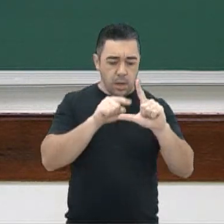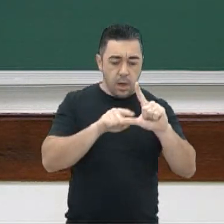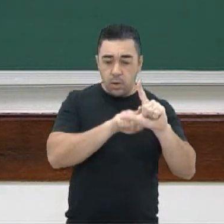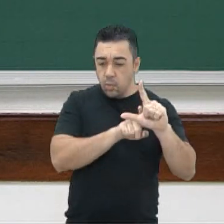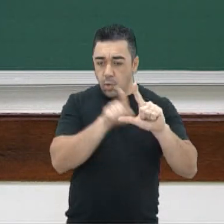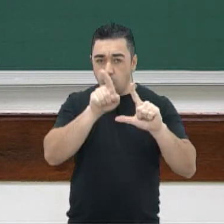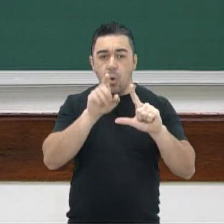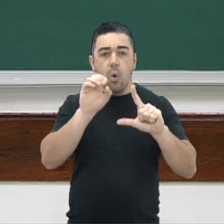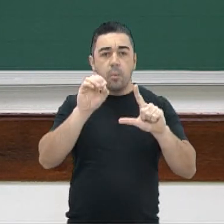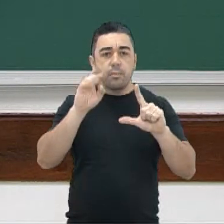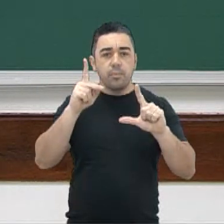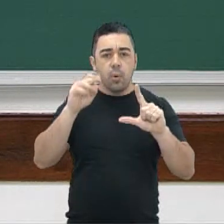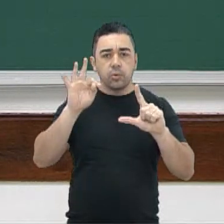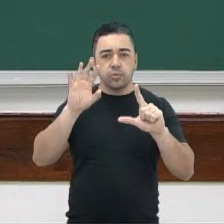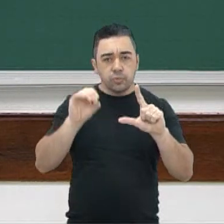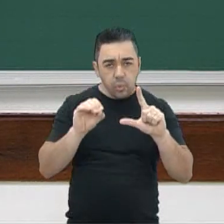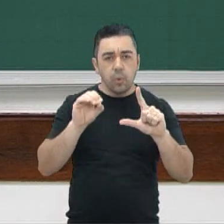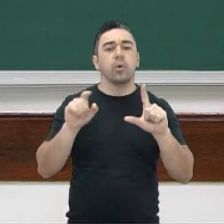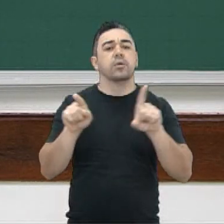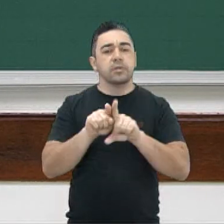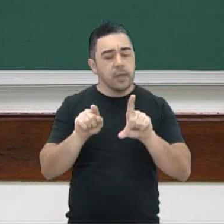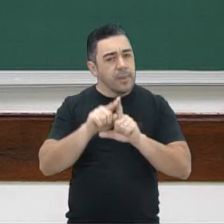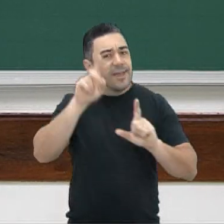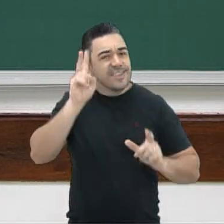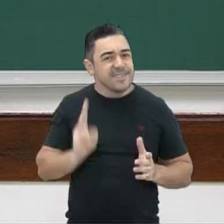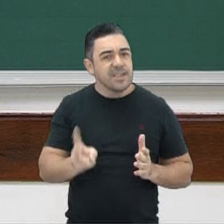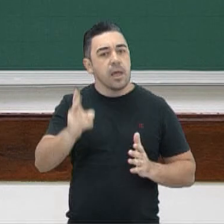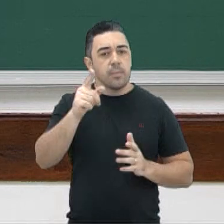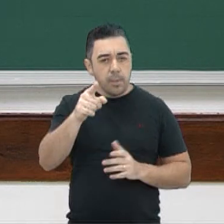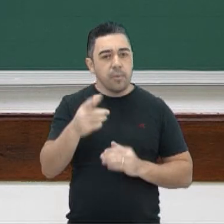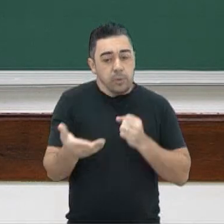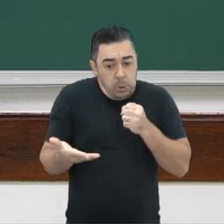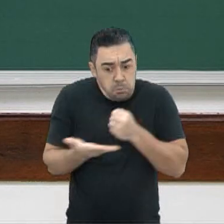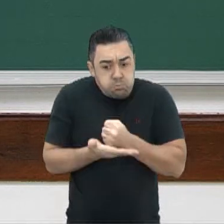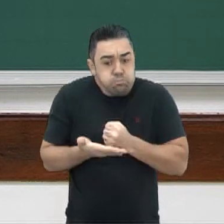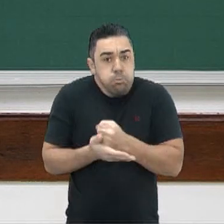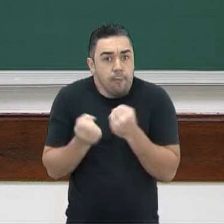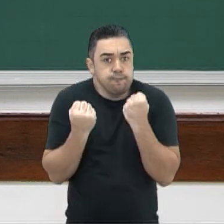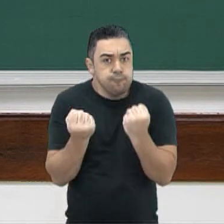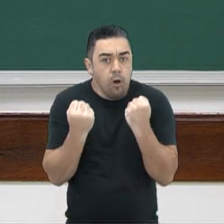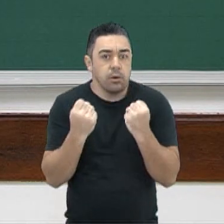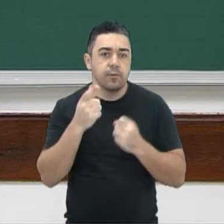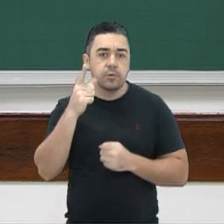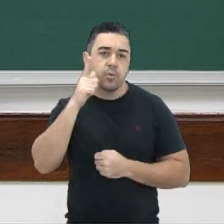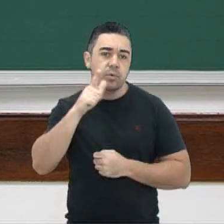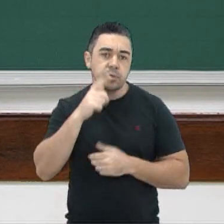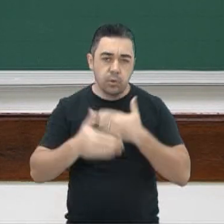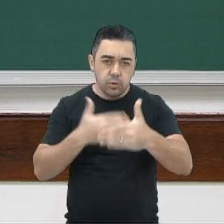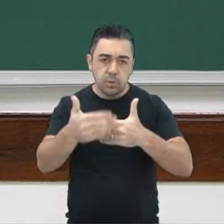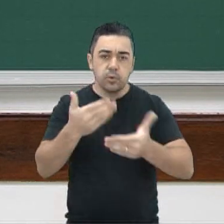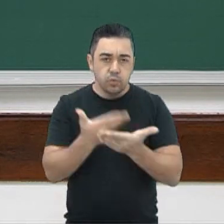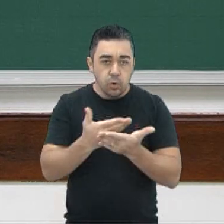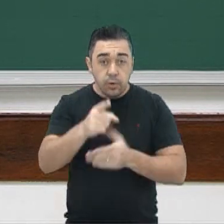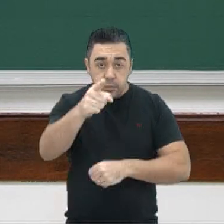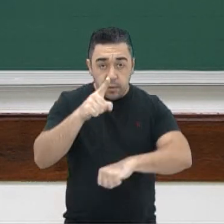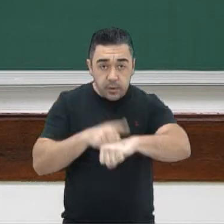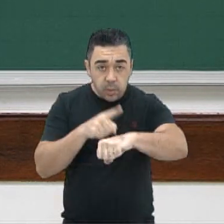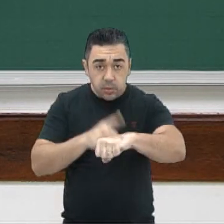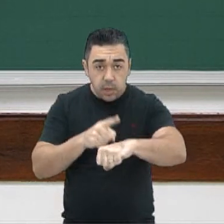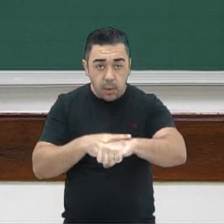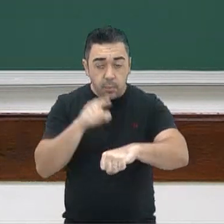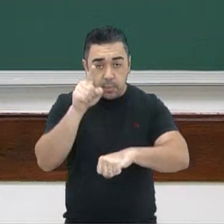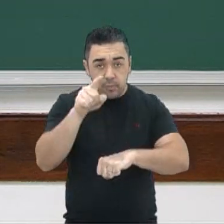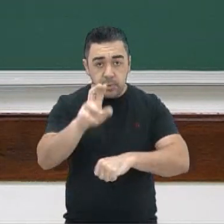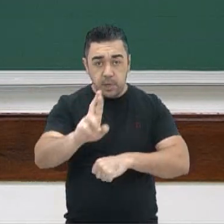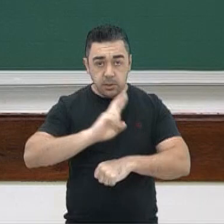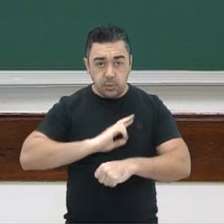vértice. Então, tudo isso é para dar uma base bem forte para a sequência dos nossos estudos. Eu vou dar um tempo para